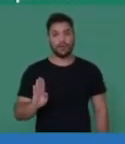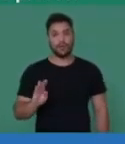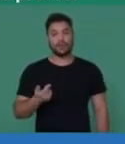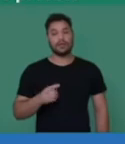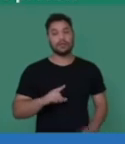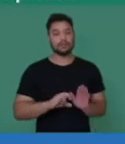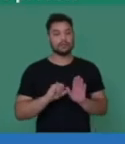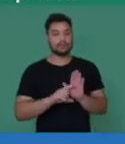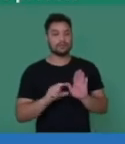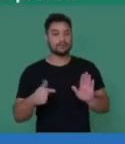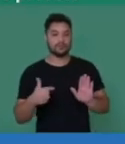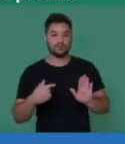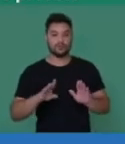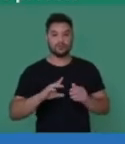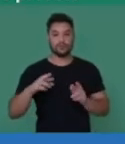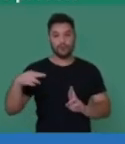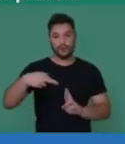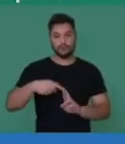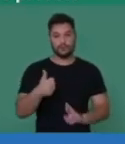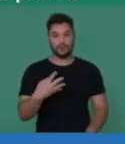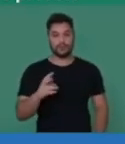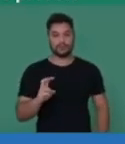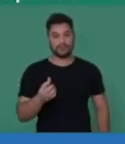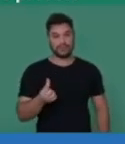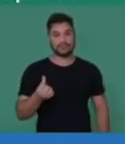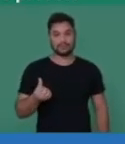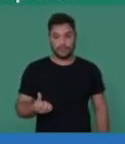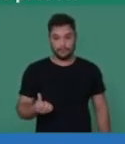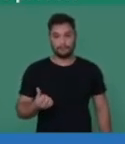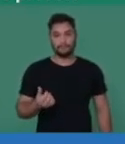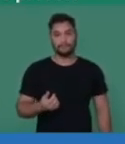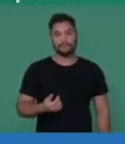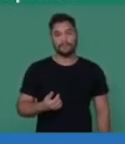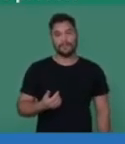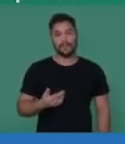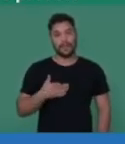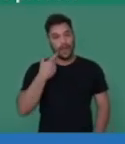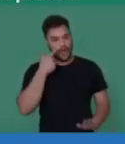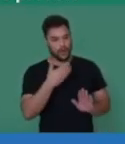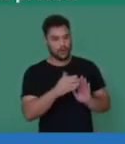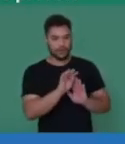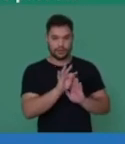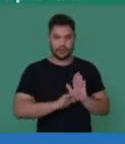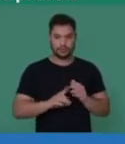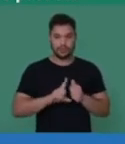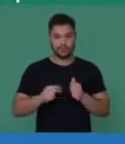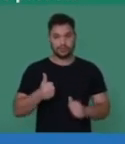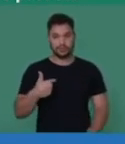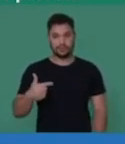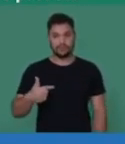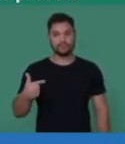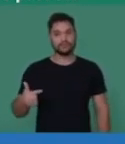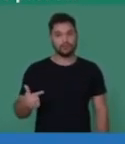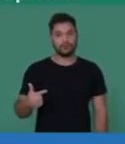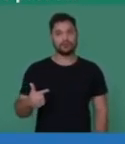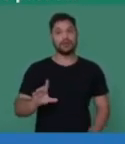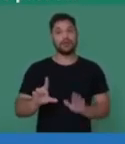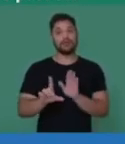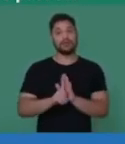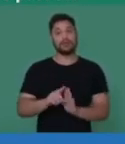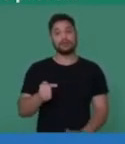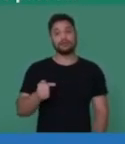inciso 2º do parágrafo único do artigo 146C, e desse a seguinte redação ao artigo 122 da Lei